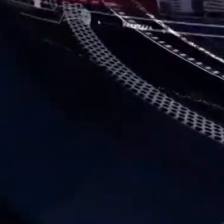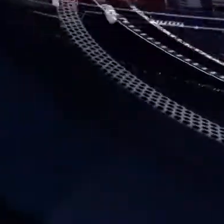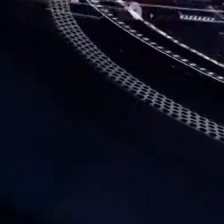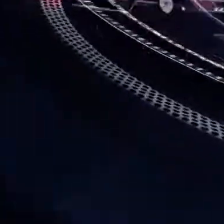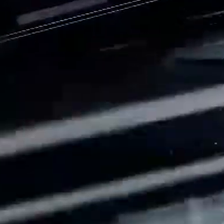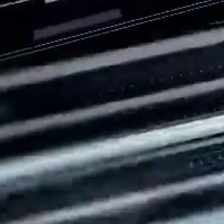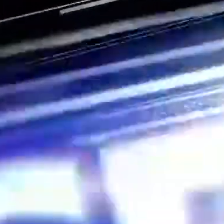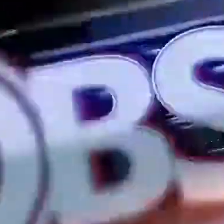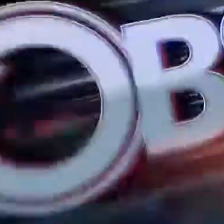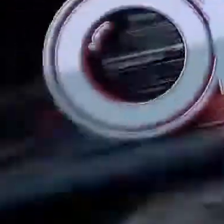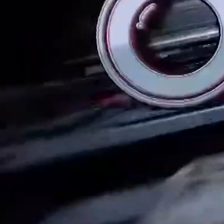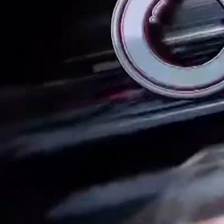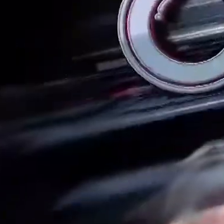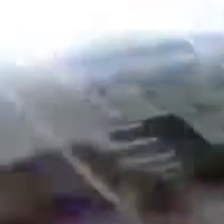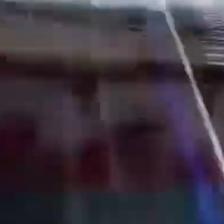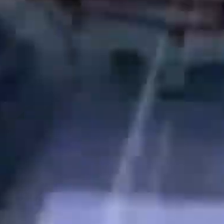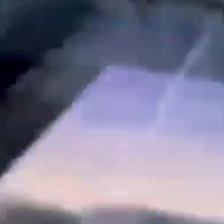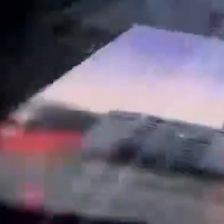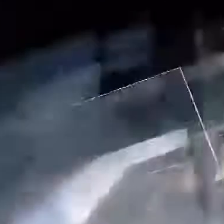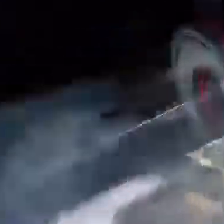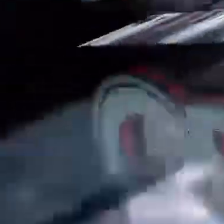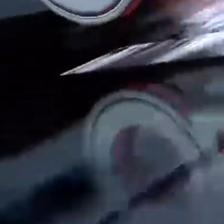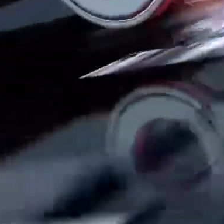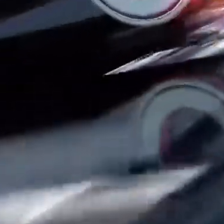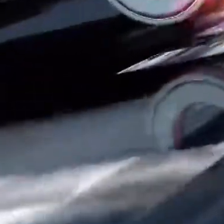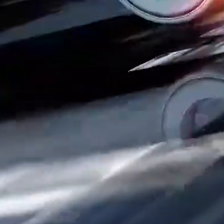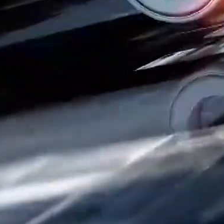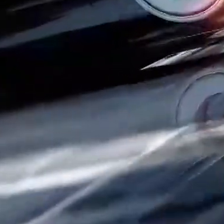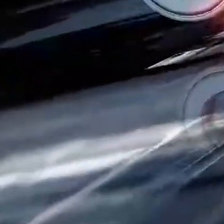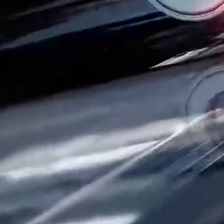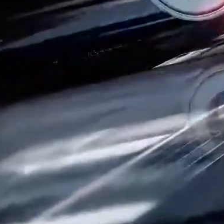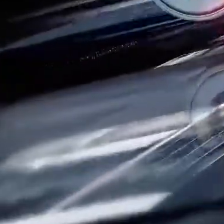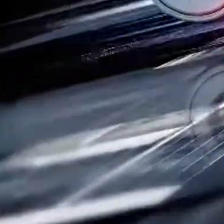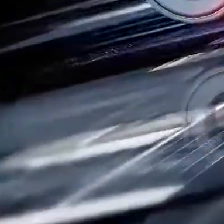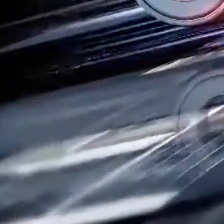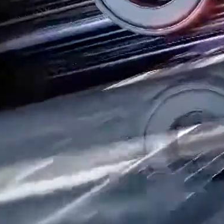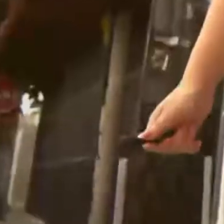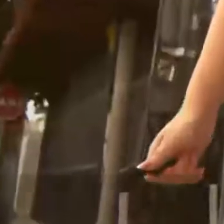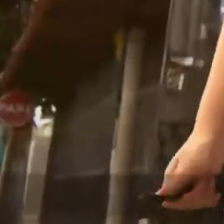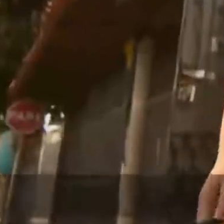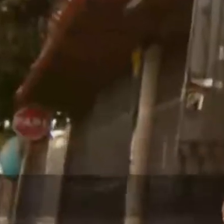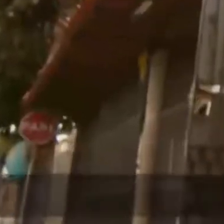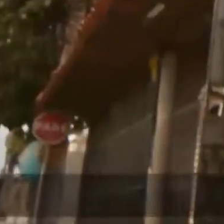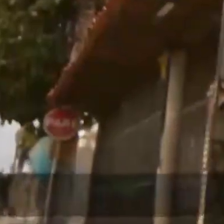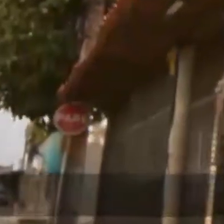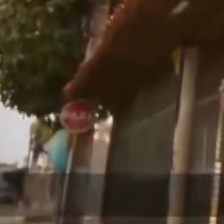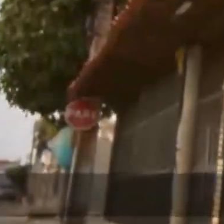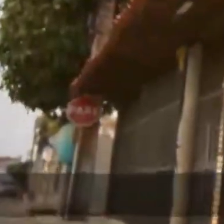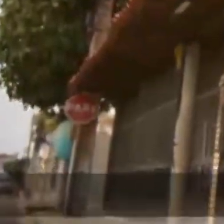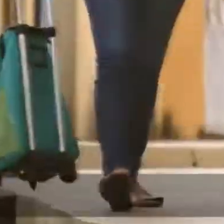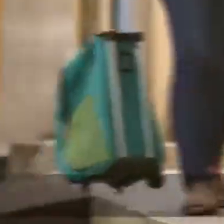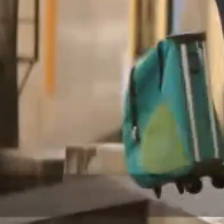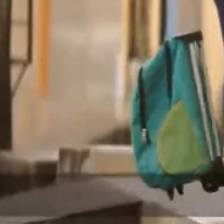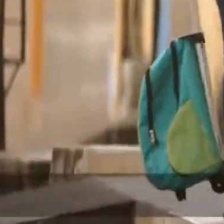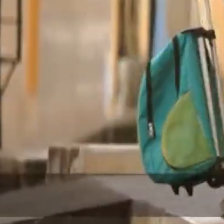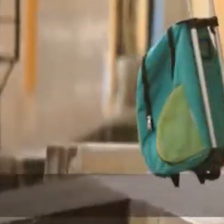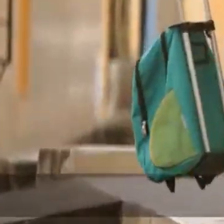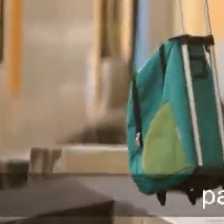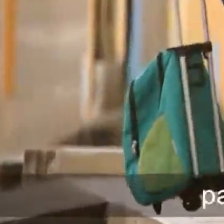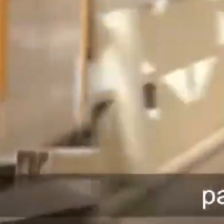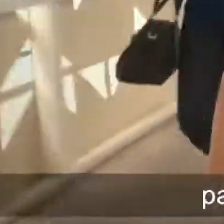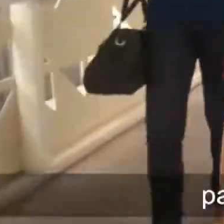Fortaleza. Prefeitura e você, uma Fortaleza melhor, é a gente que faz. A Câmara Municipal de Fortaleza não